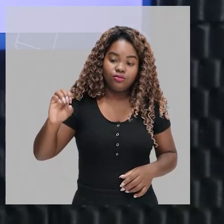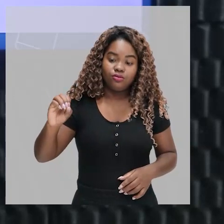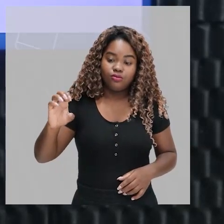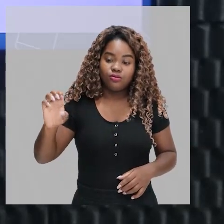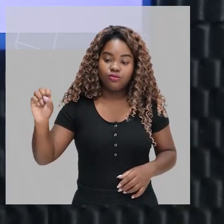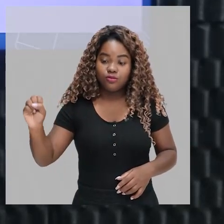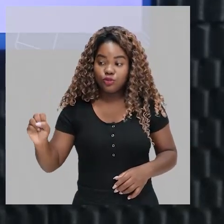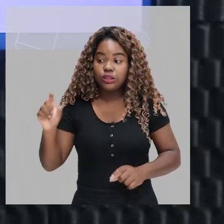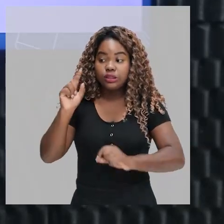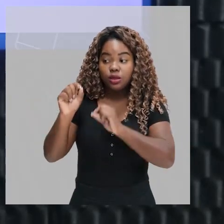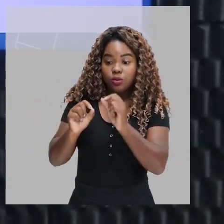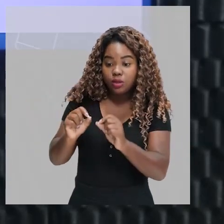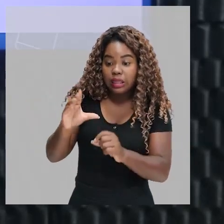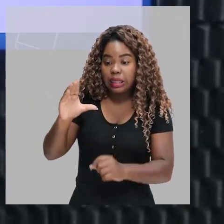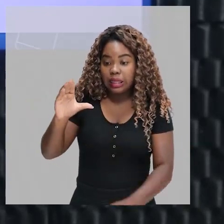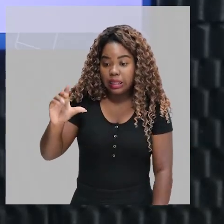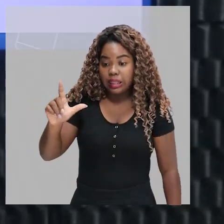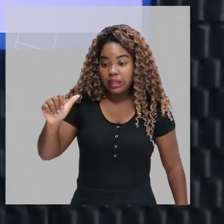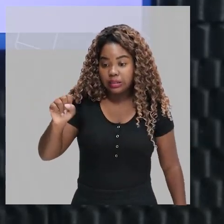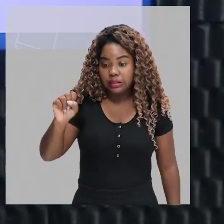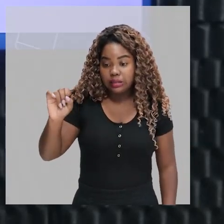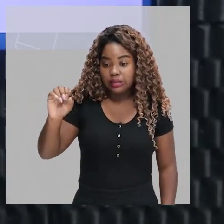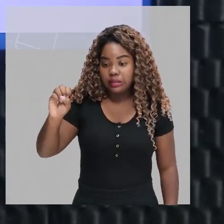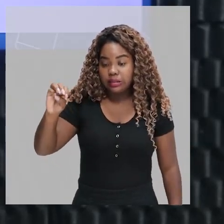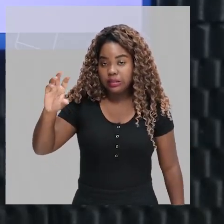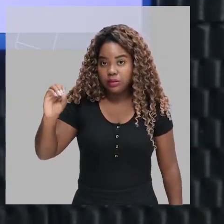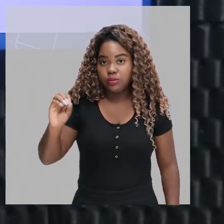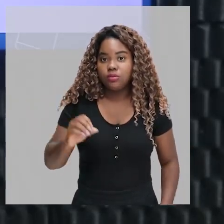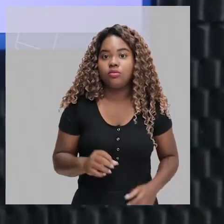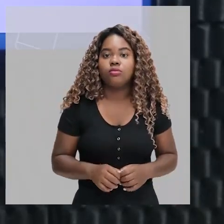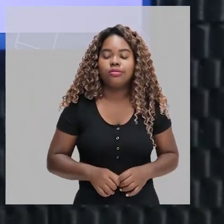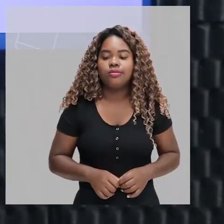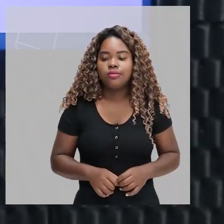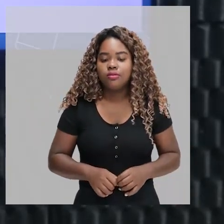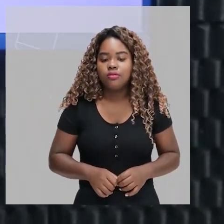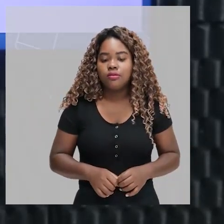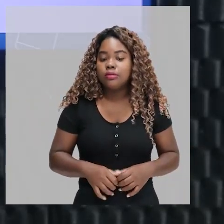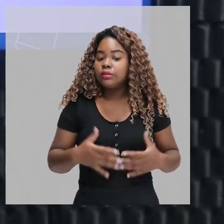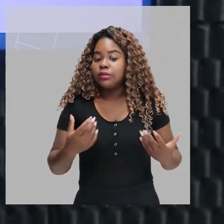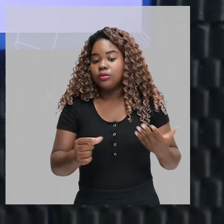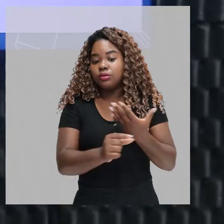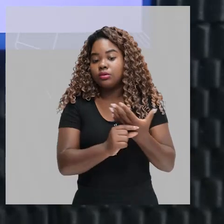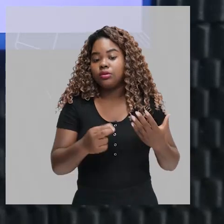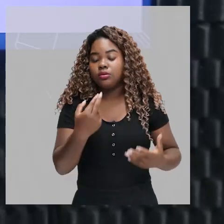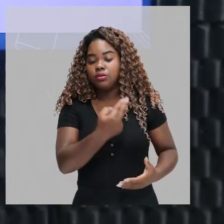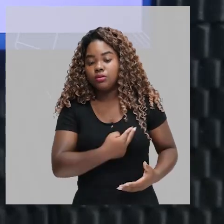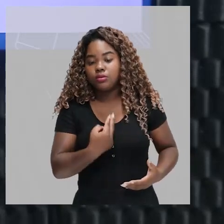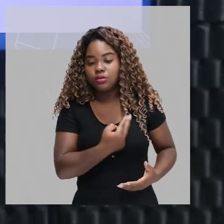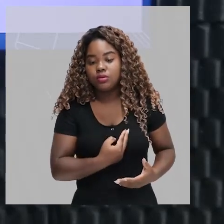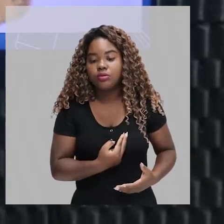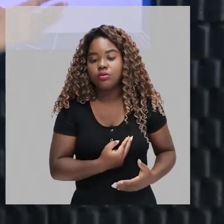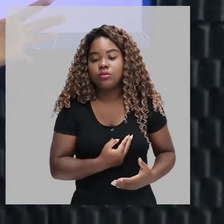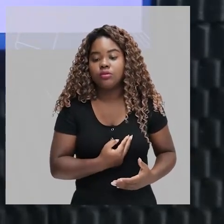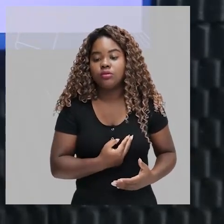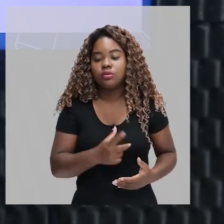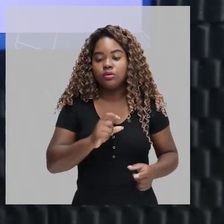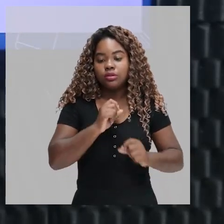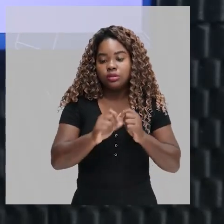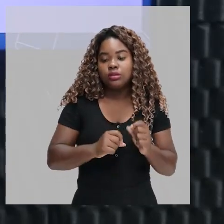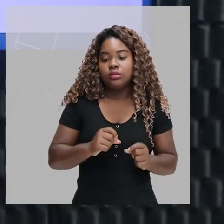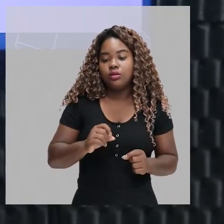classe cista ele está lá no classicismo Tá bom então os autores românticos marcados por